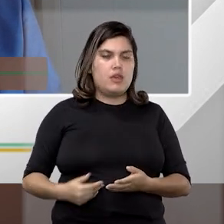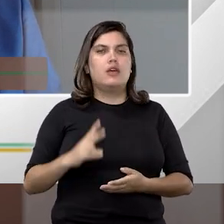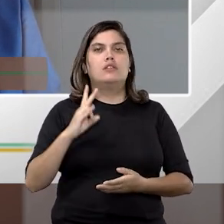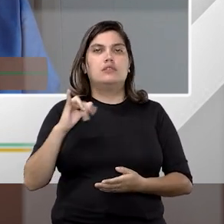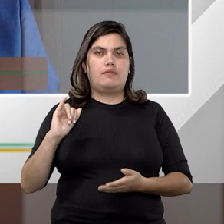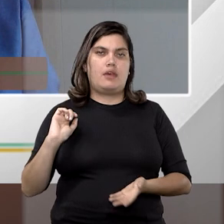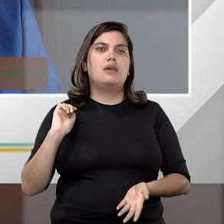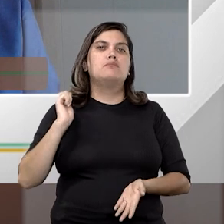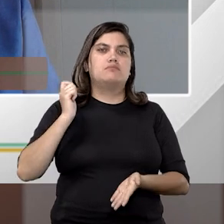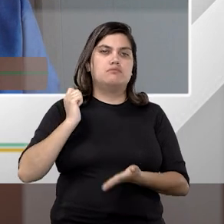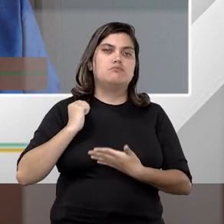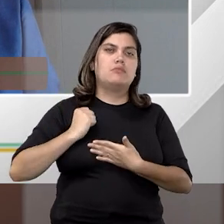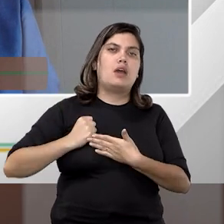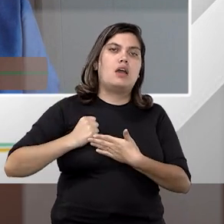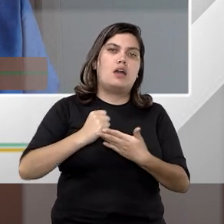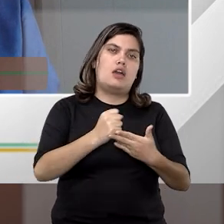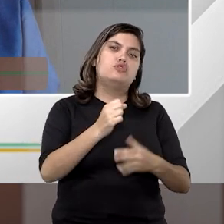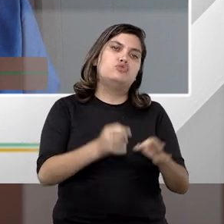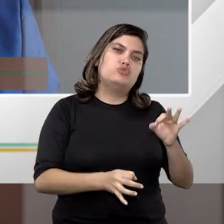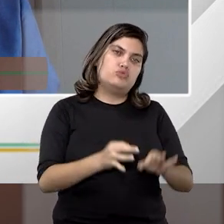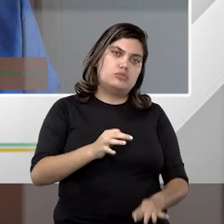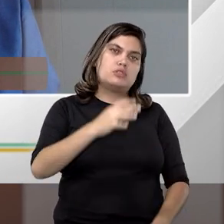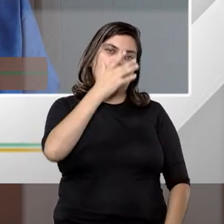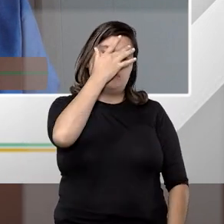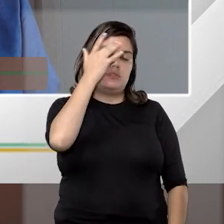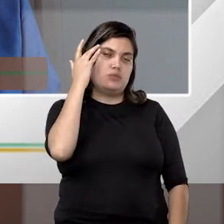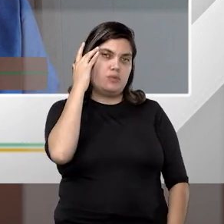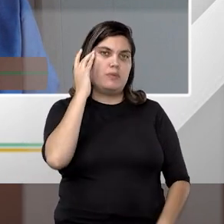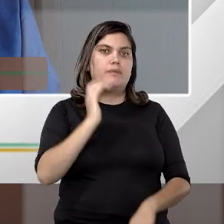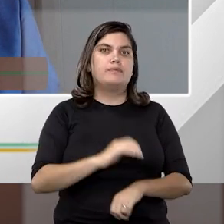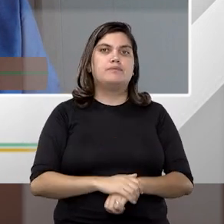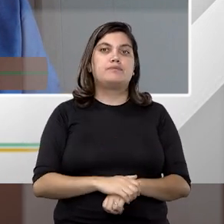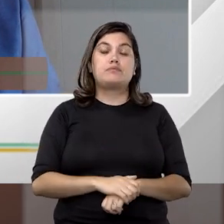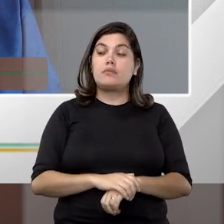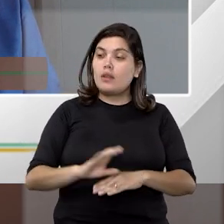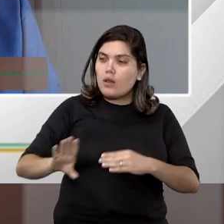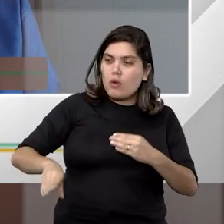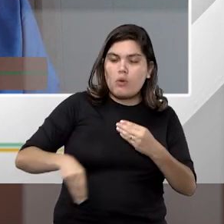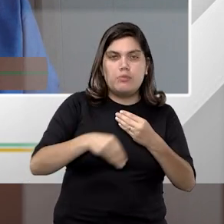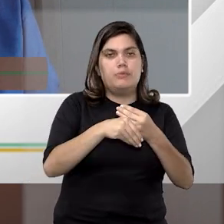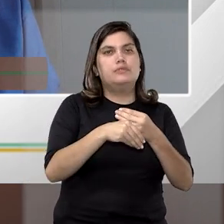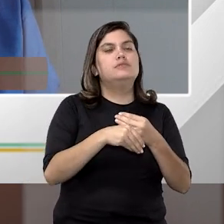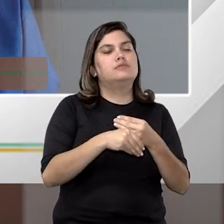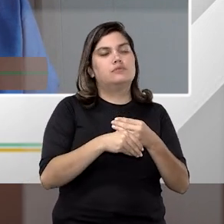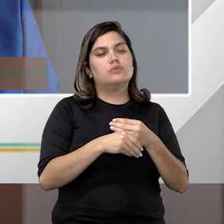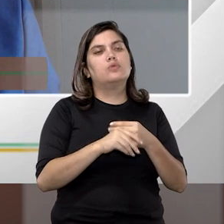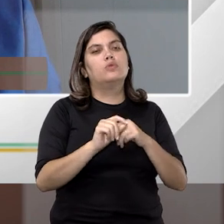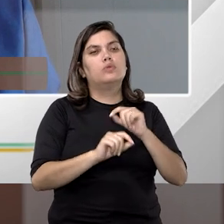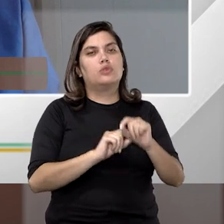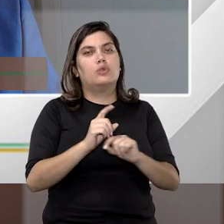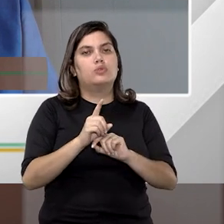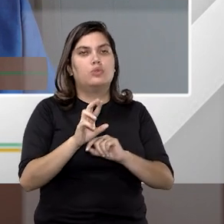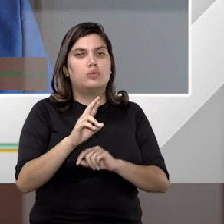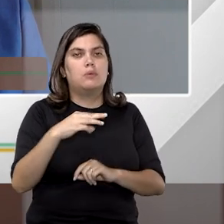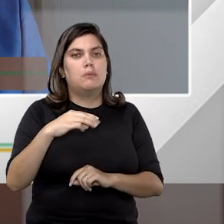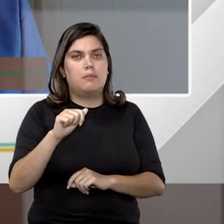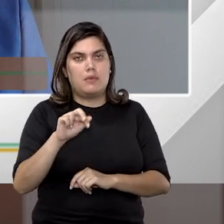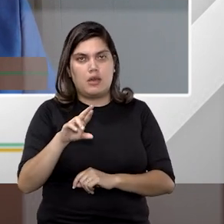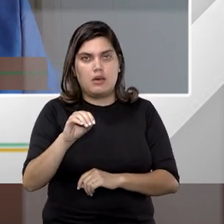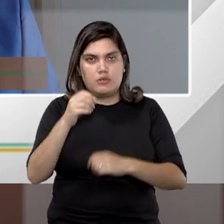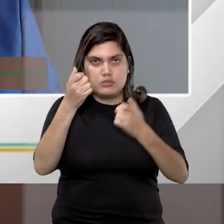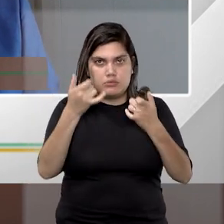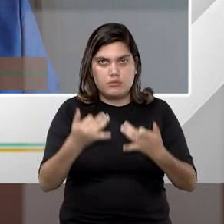vai proporcionar essa assistência jurídica para pessoa cumprimentando um pouquinho escura Doutor